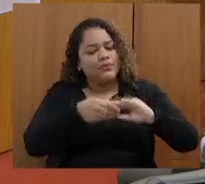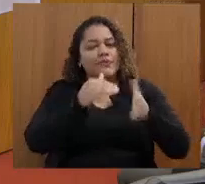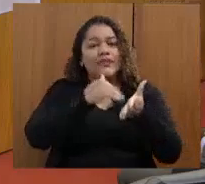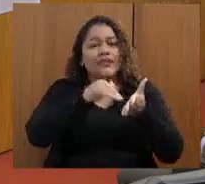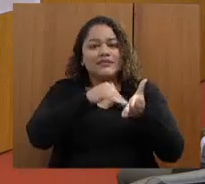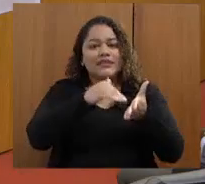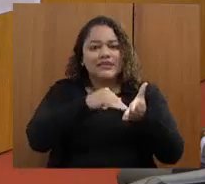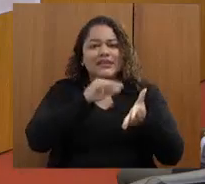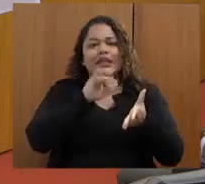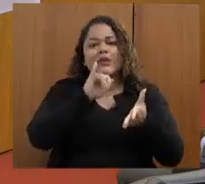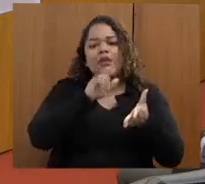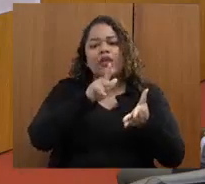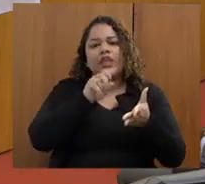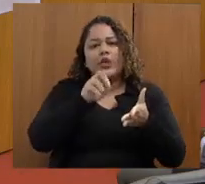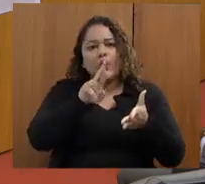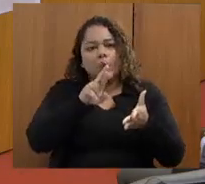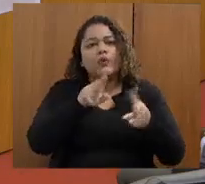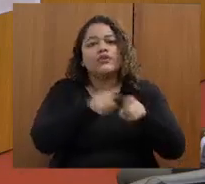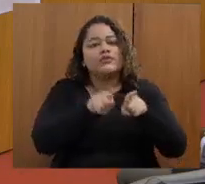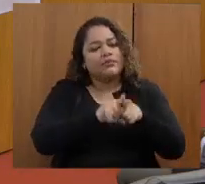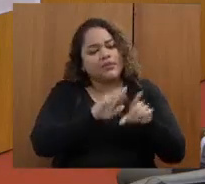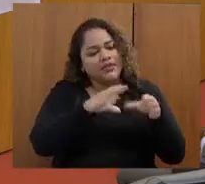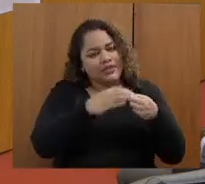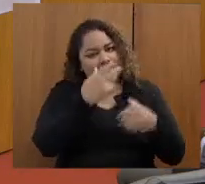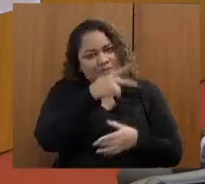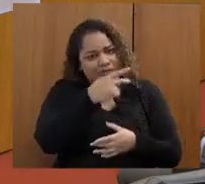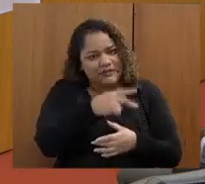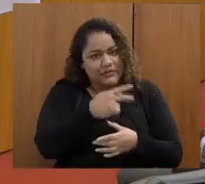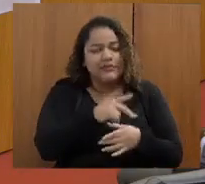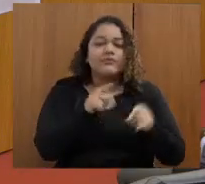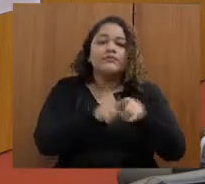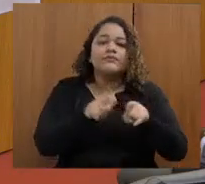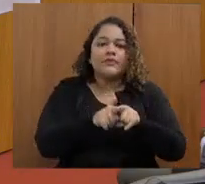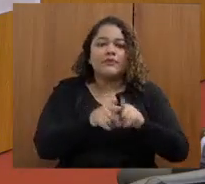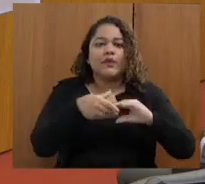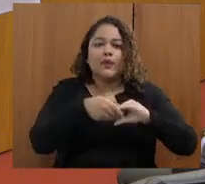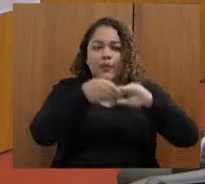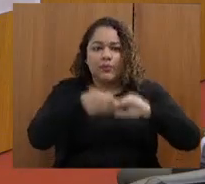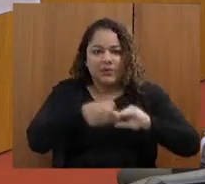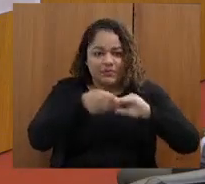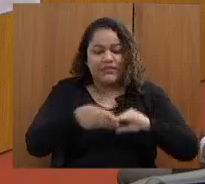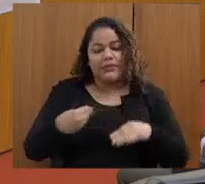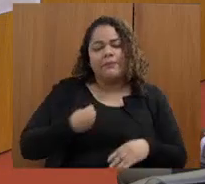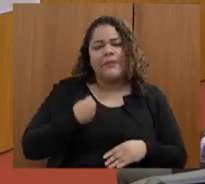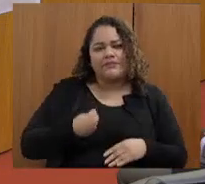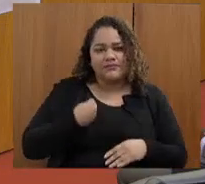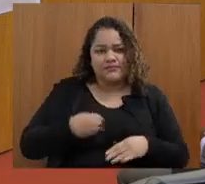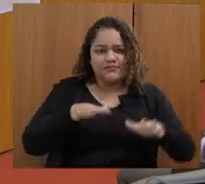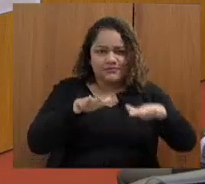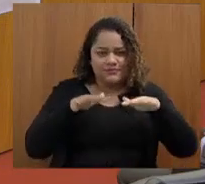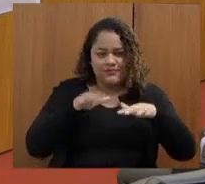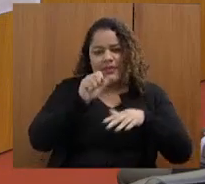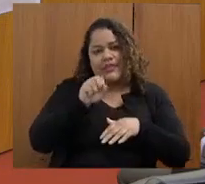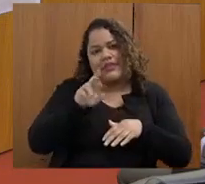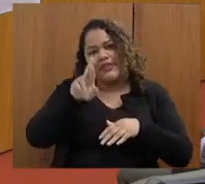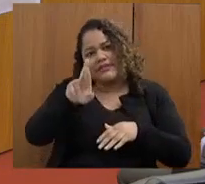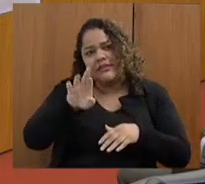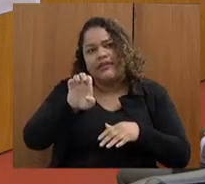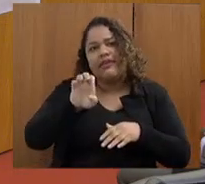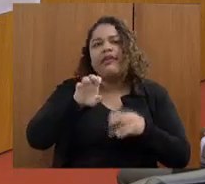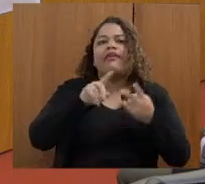Igor da sua equipe cumprimentar também todos os participantes aqui do pessoal da Superintendência da pessoa da Maísa